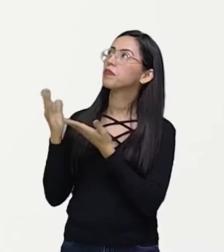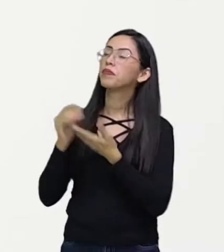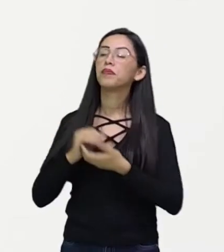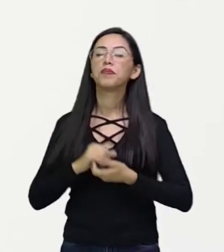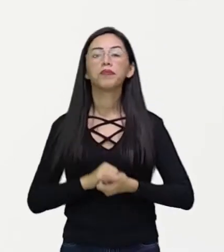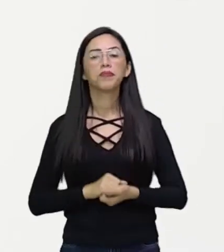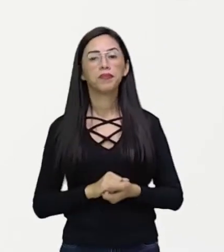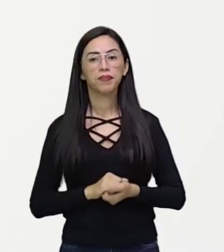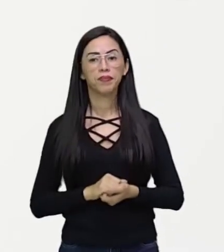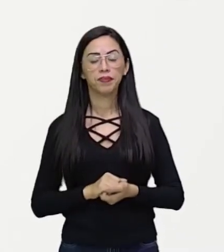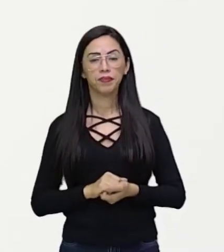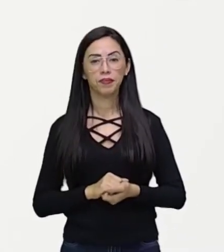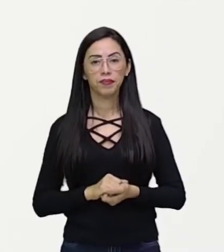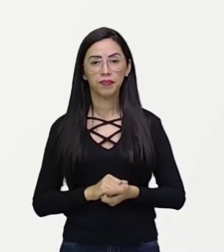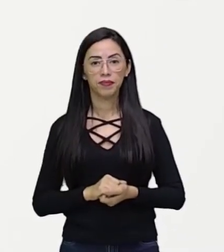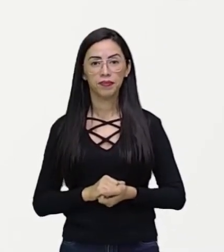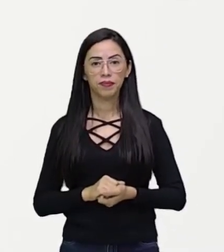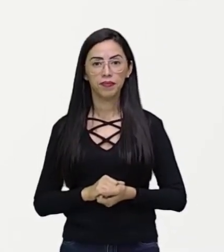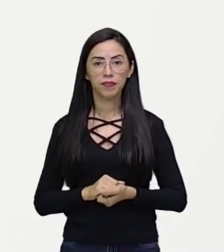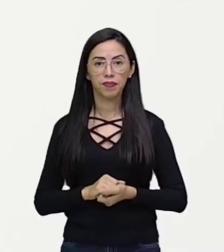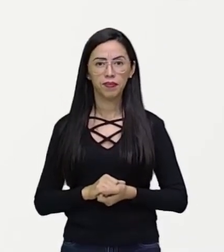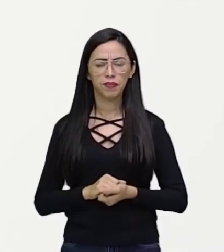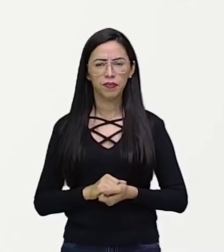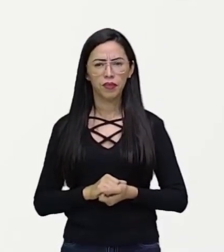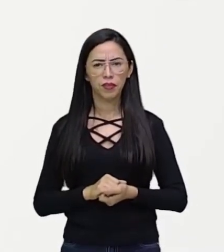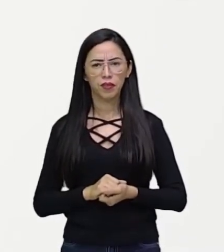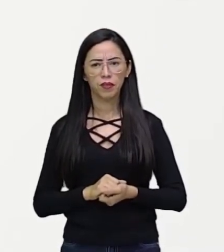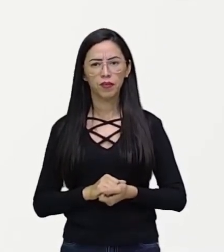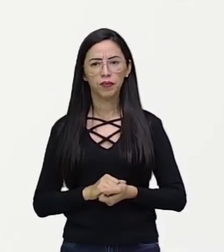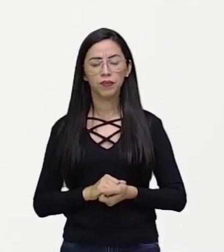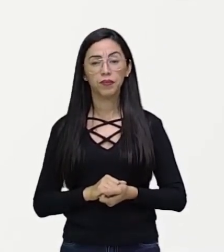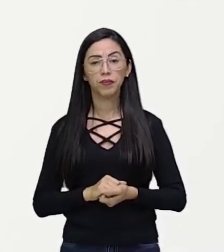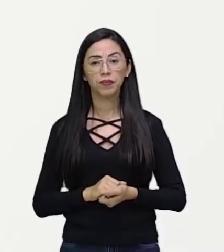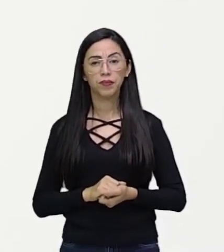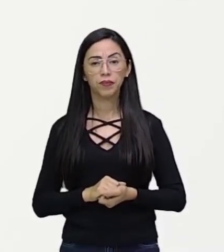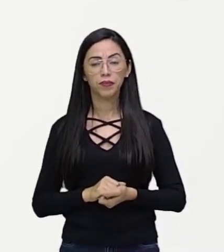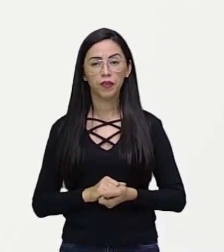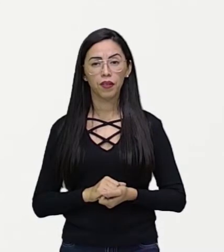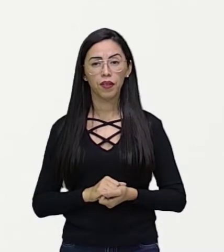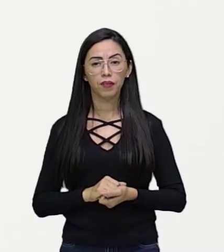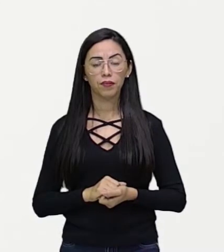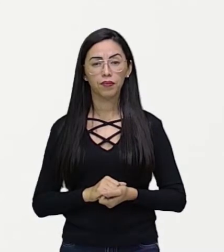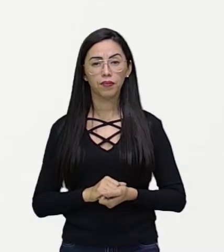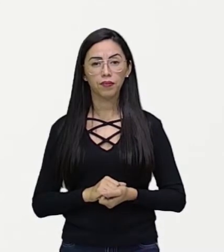balança. São as medidas de massas.